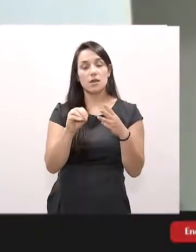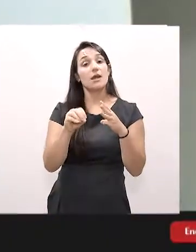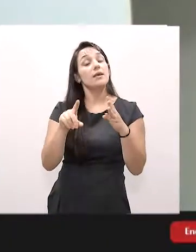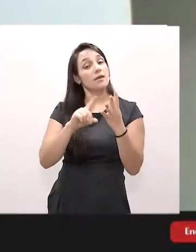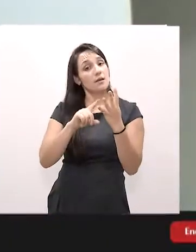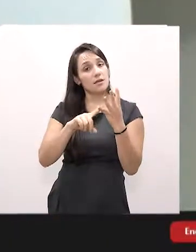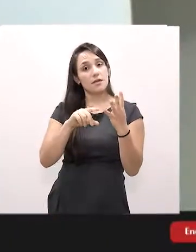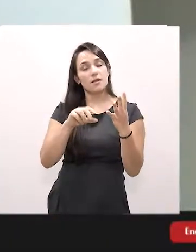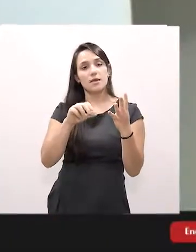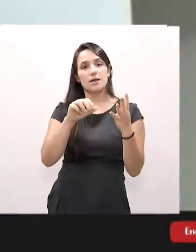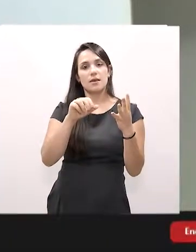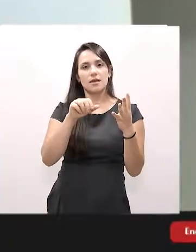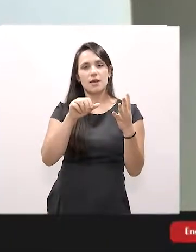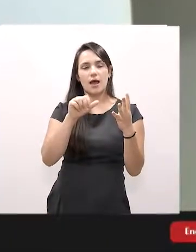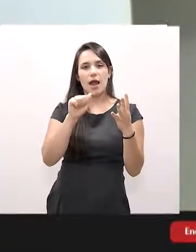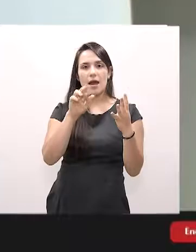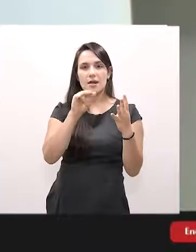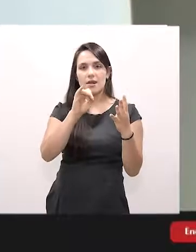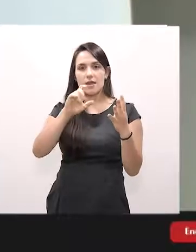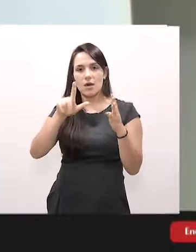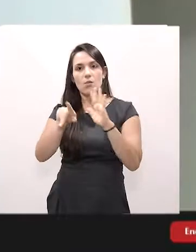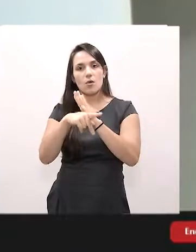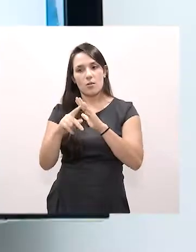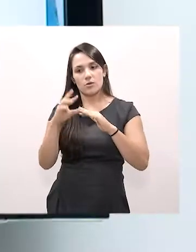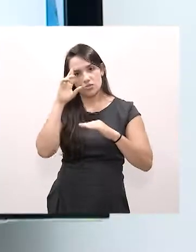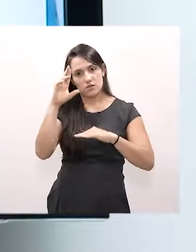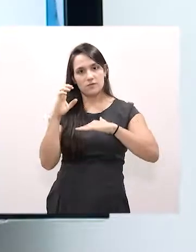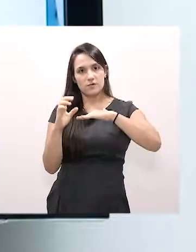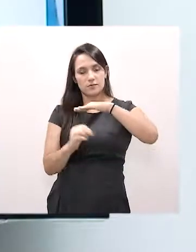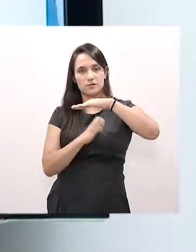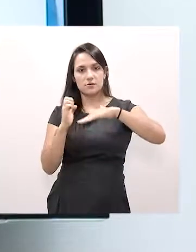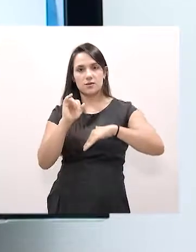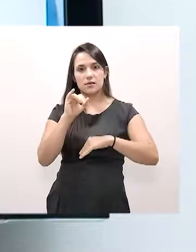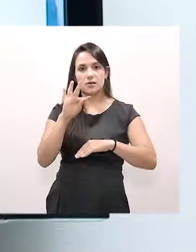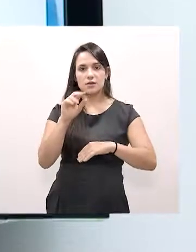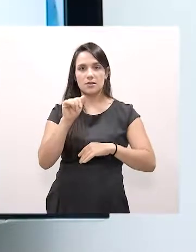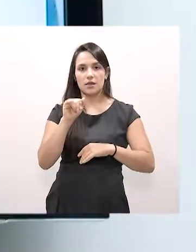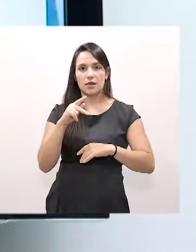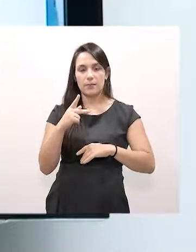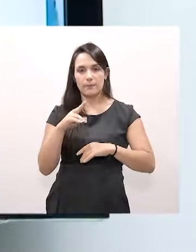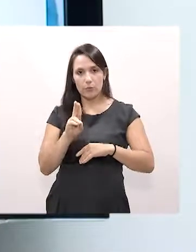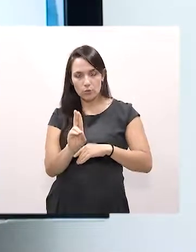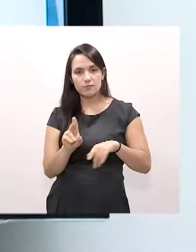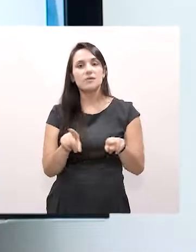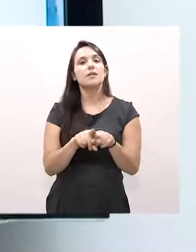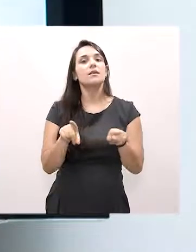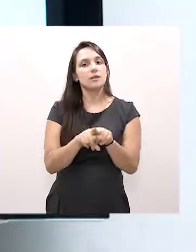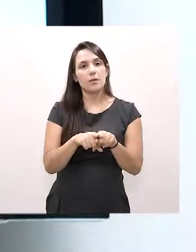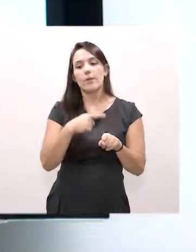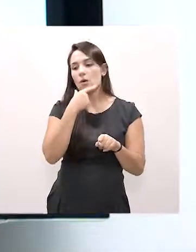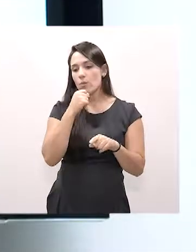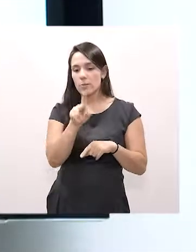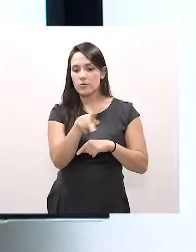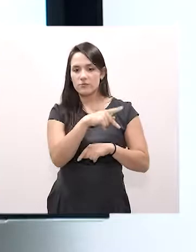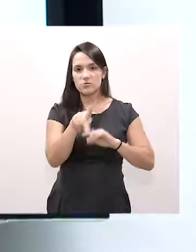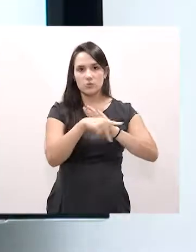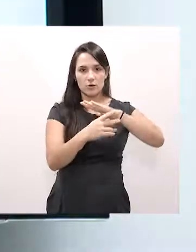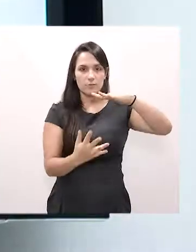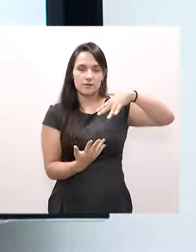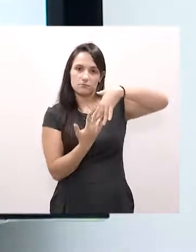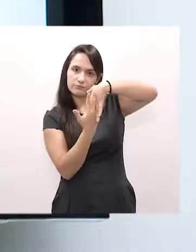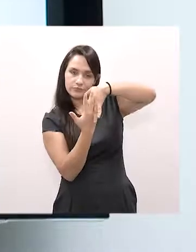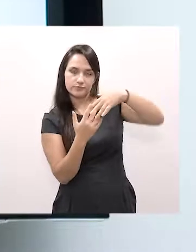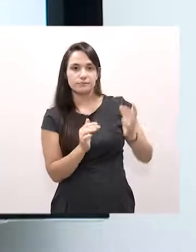Ariel Scheffer, da Itaipu Binacional, além de Giancarlo Lastoria, representando a Universidade Federal de Mato Grosso do